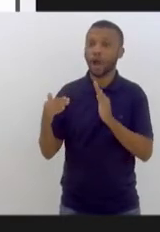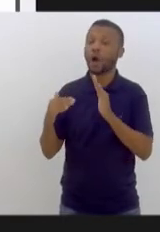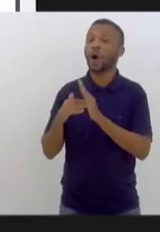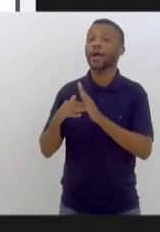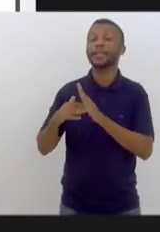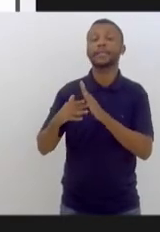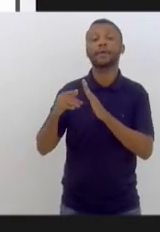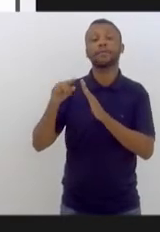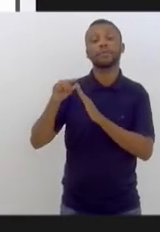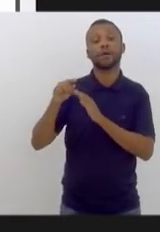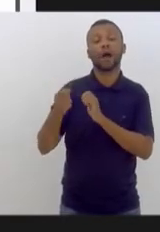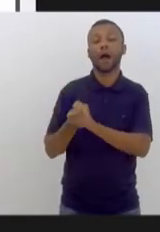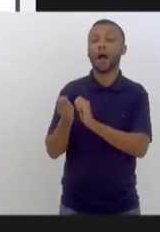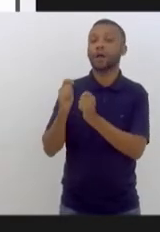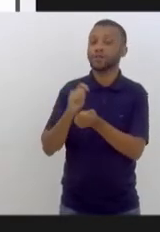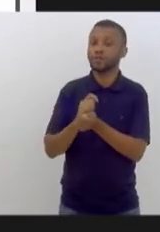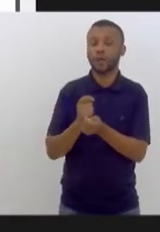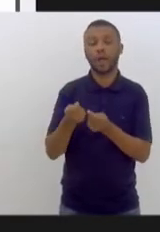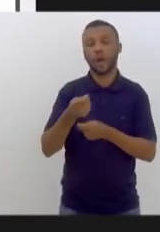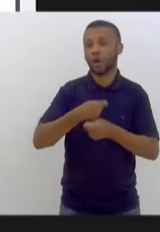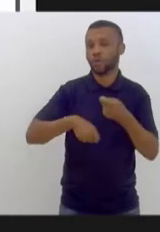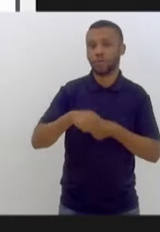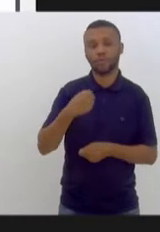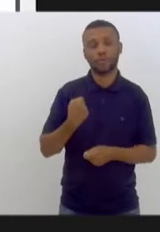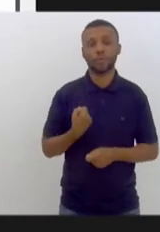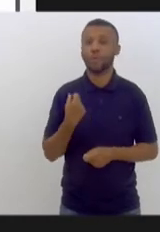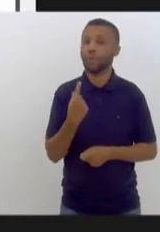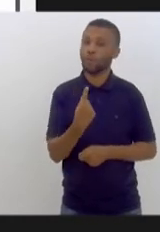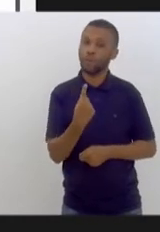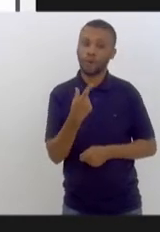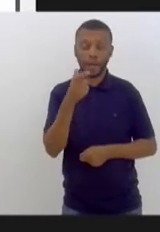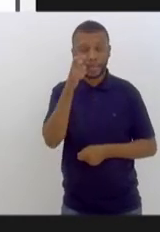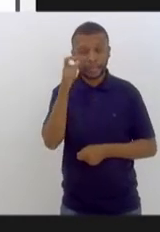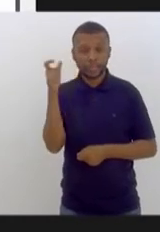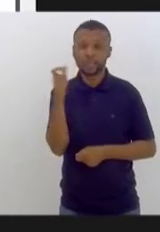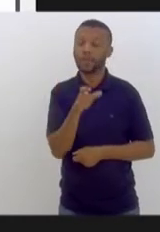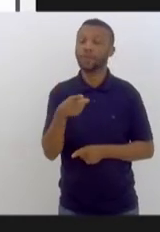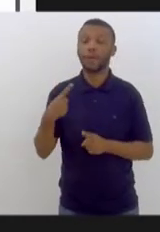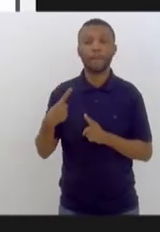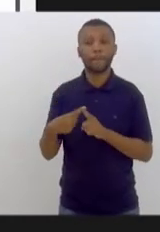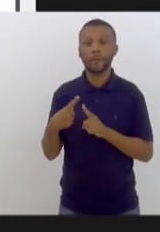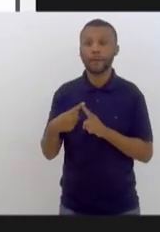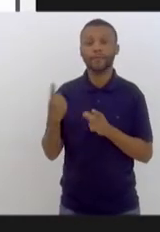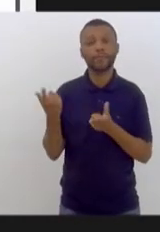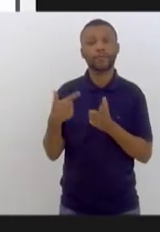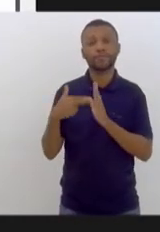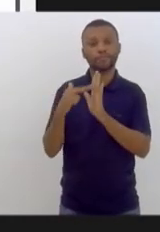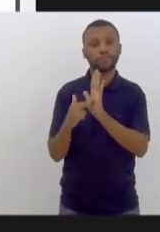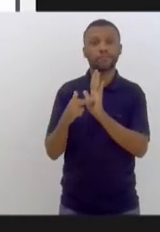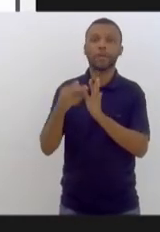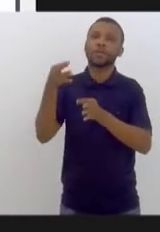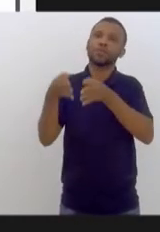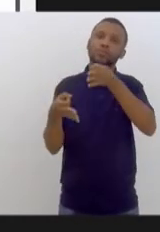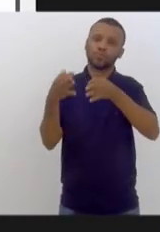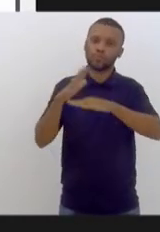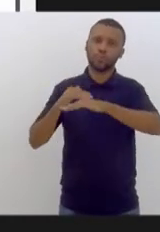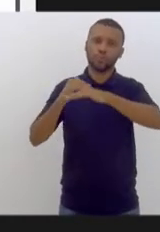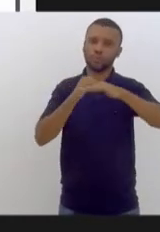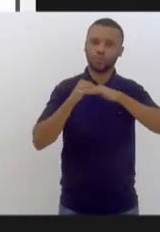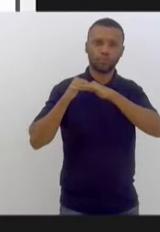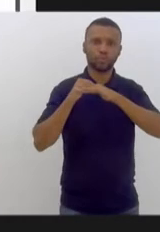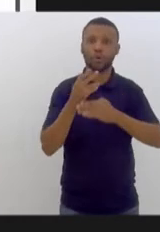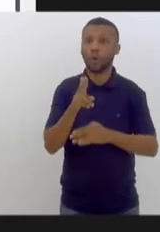ajuste econômico 1. Essa é mais interessante, assim, porque eu acho que fica um critério mais justo. É